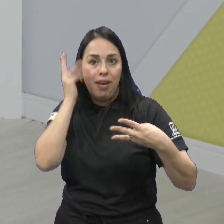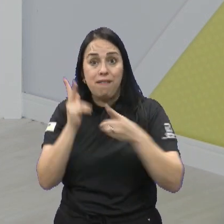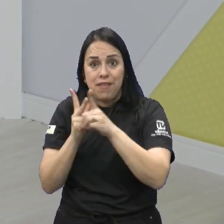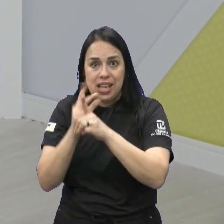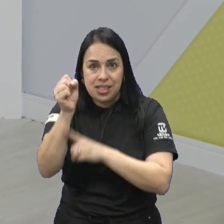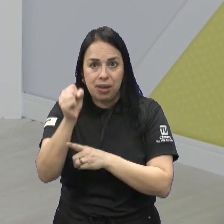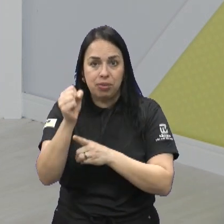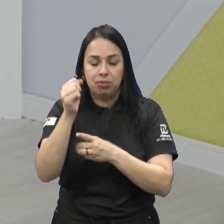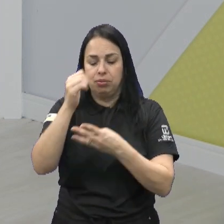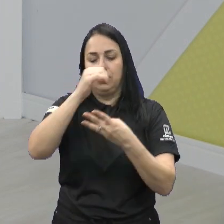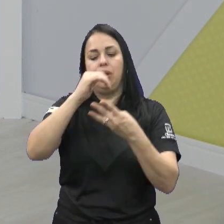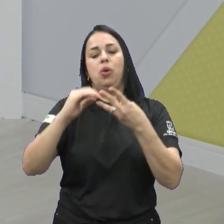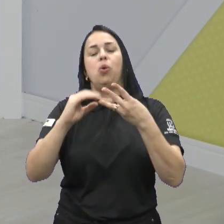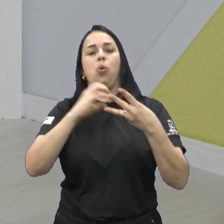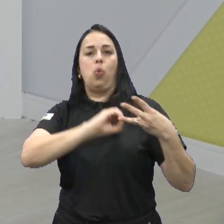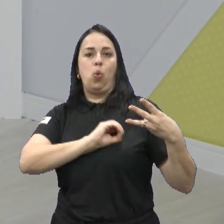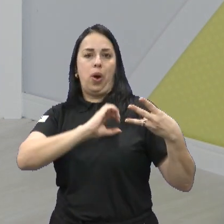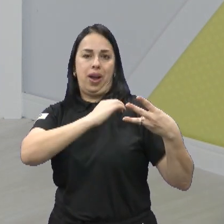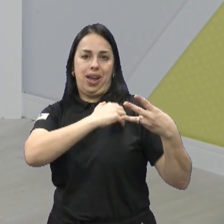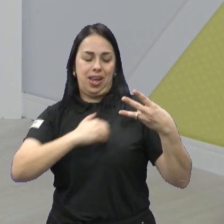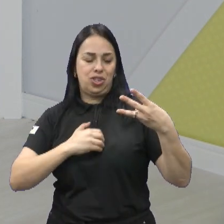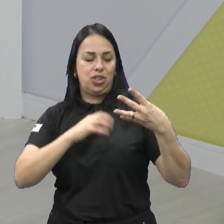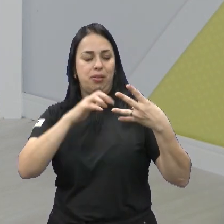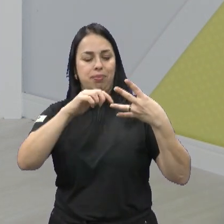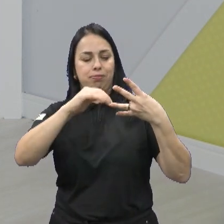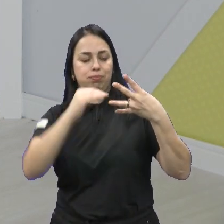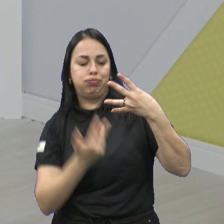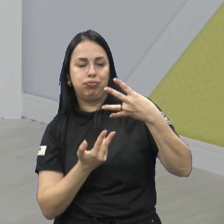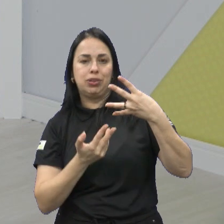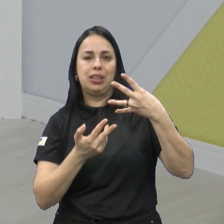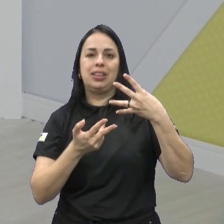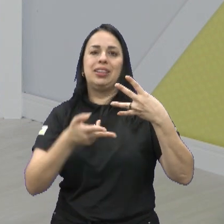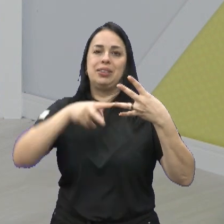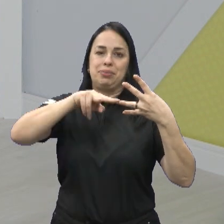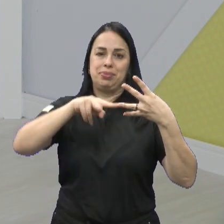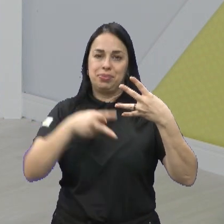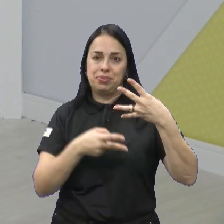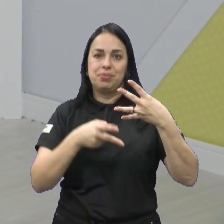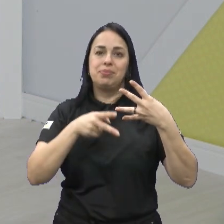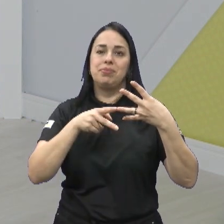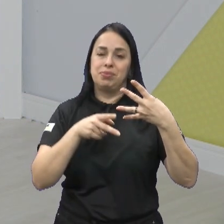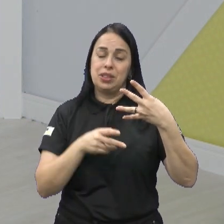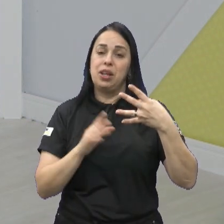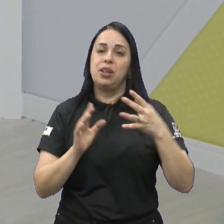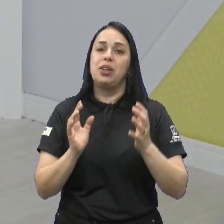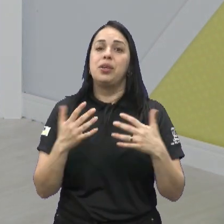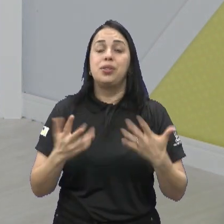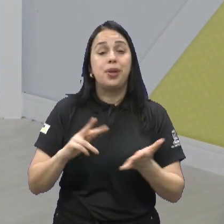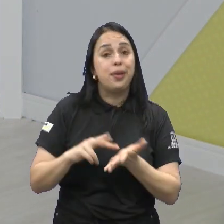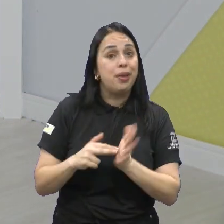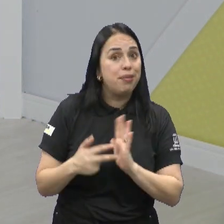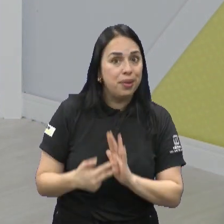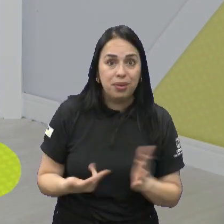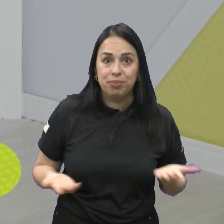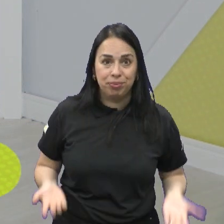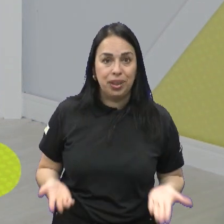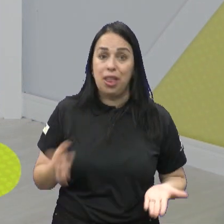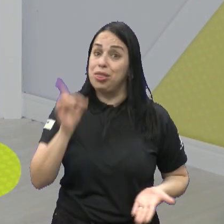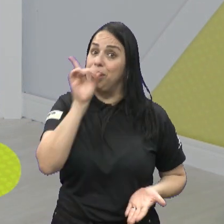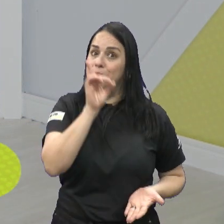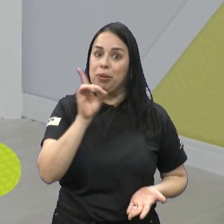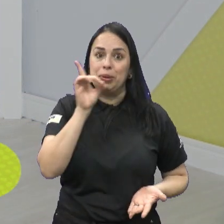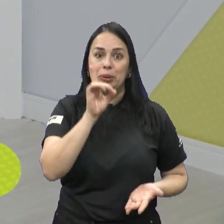André que saiu da lanterna, entrou na zona de classificação e jogou o São Caetano para a lanterna do grupo, ou seja... Domingo vai